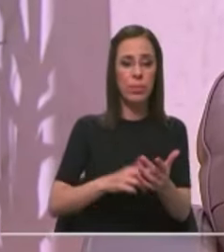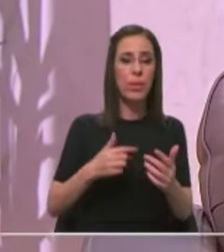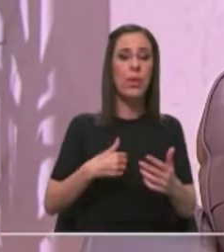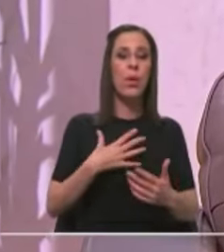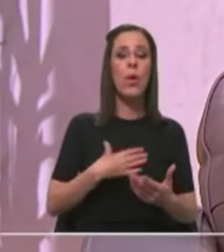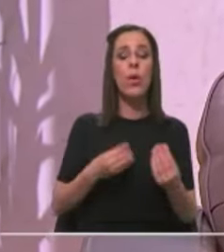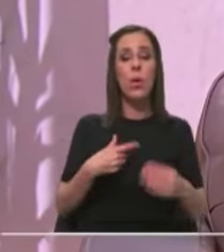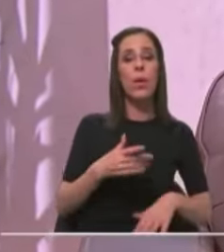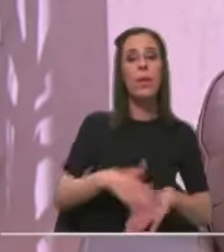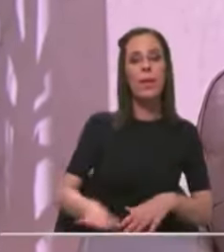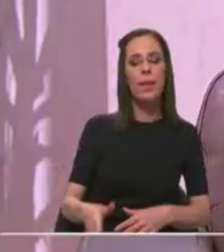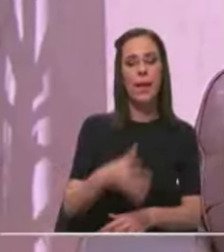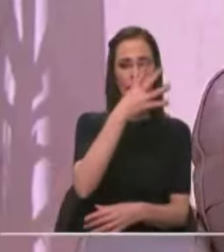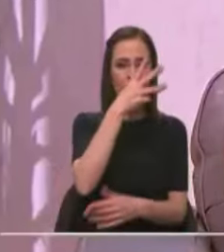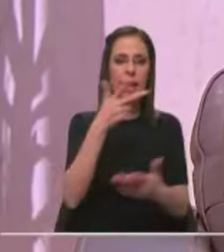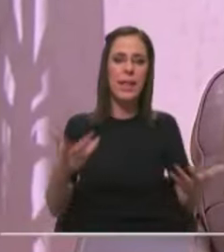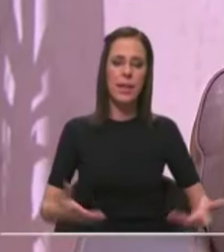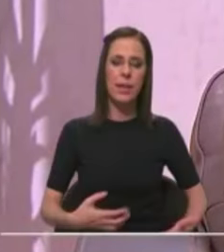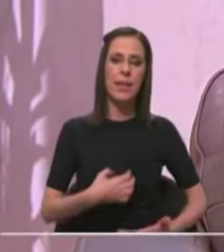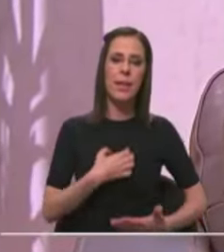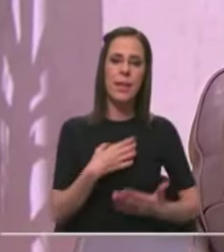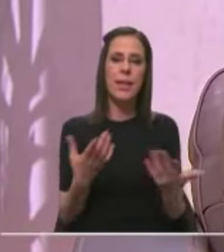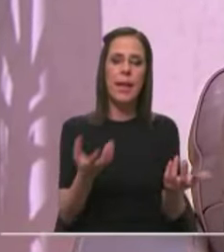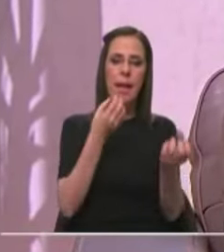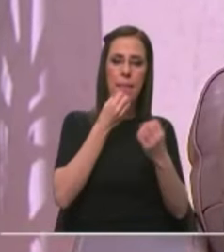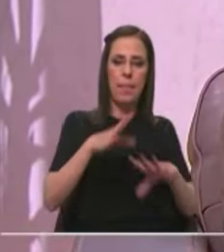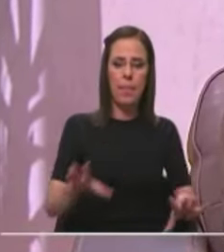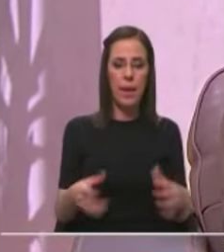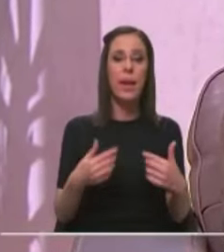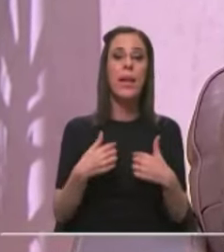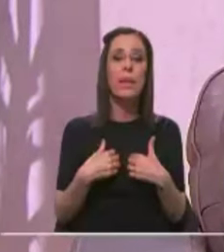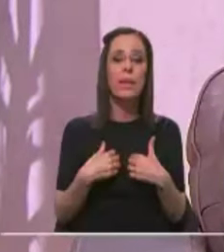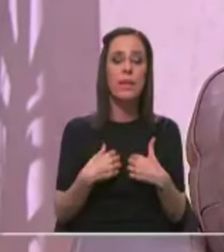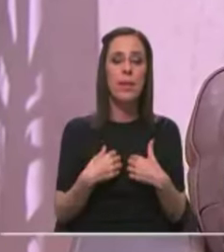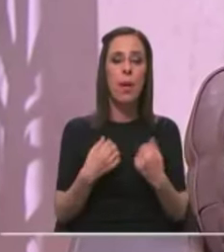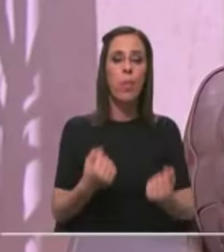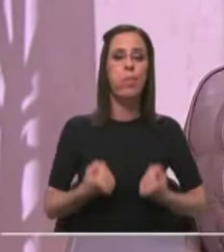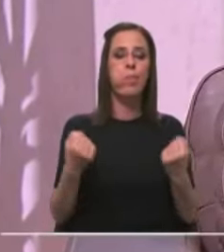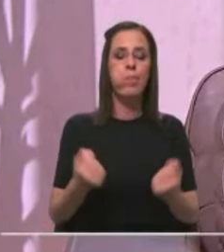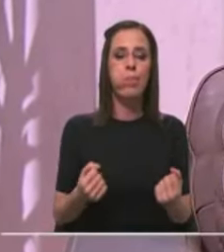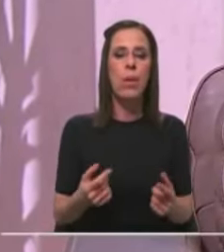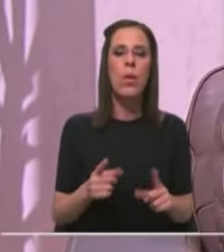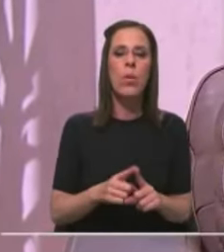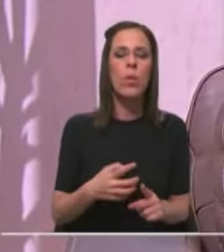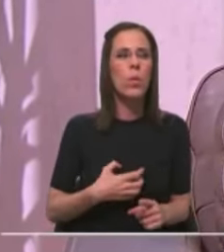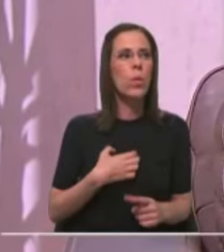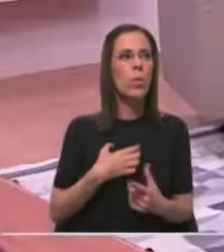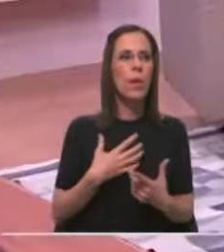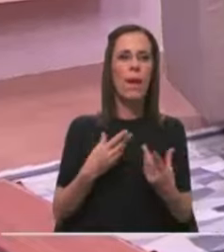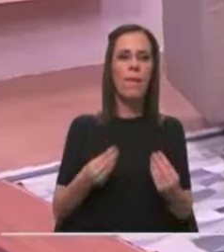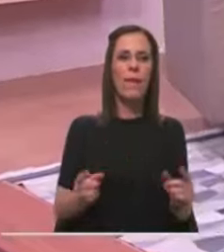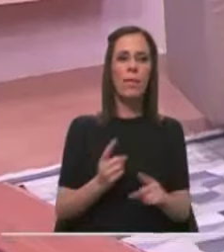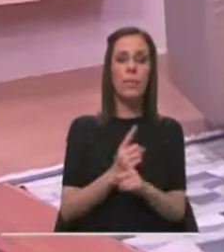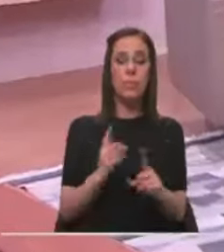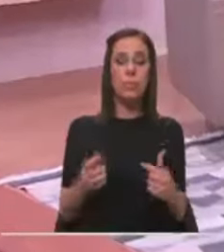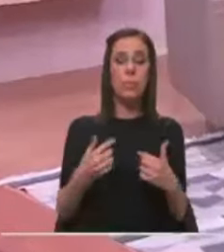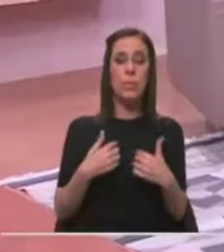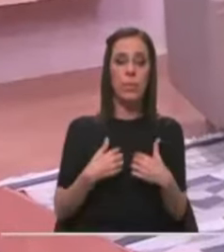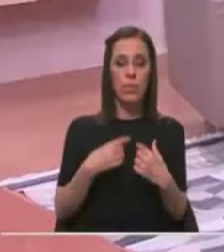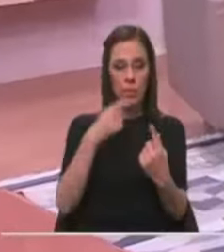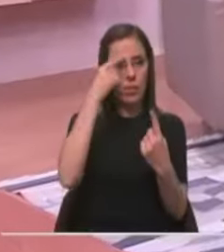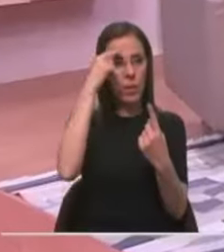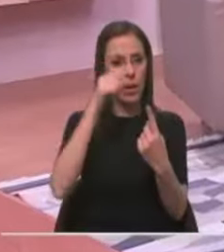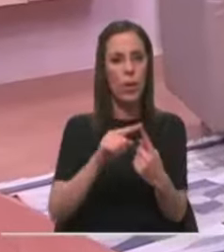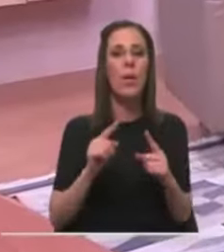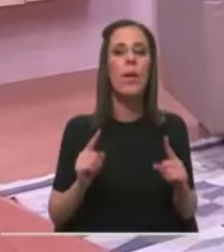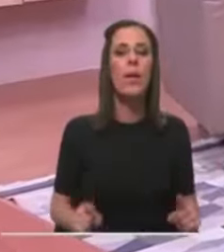muito gosto mas claro que é sempre triste aquele sentimento de de perder de não ter chegado mais longe mas porque é que já não te estava a dar tanto gosto é assim eu entrei com determinados